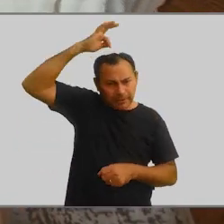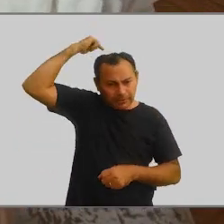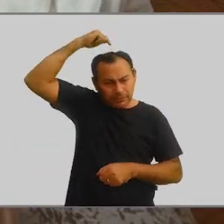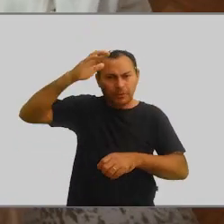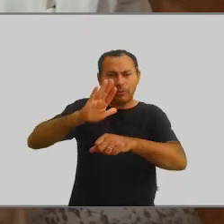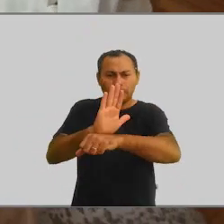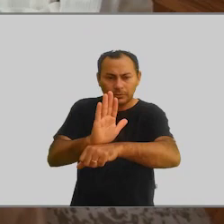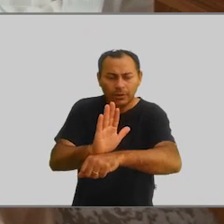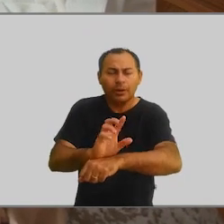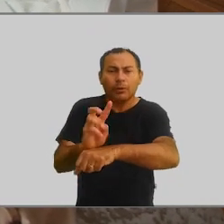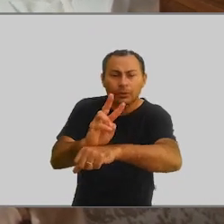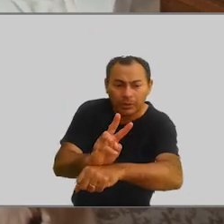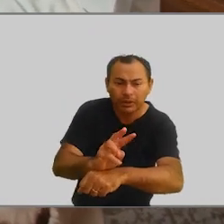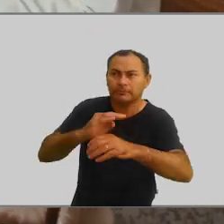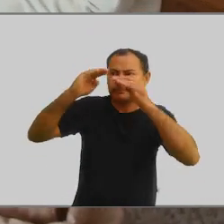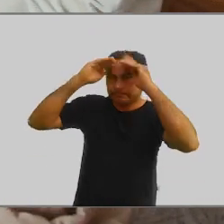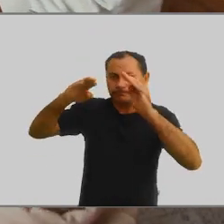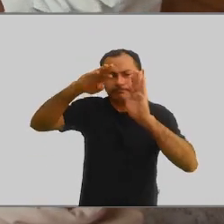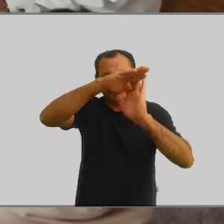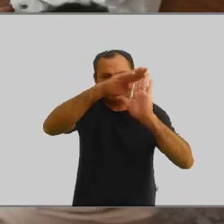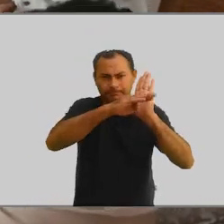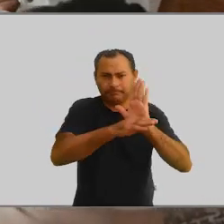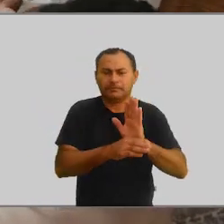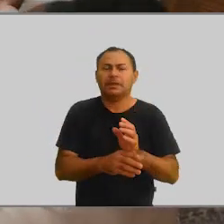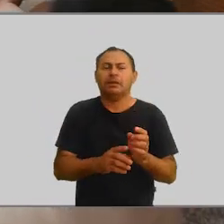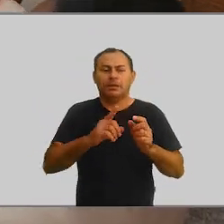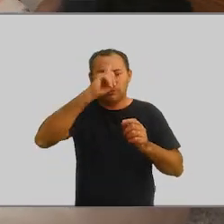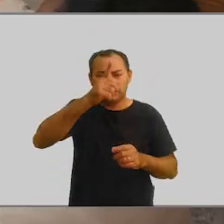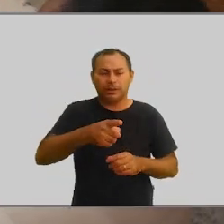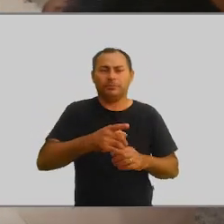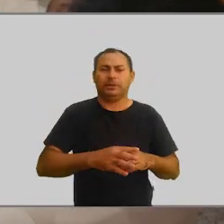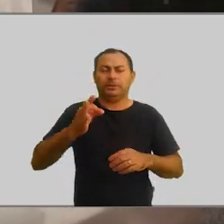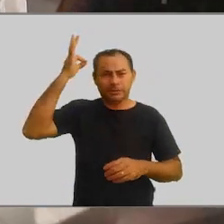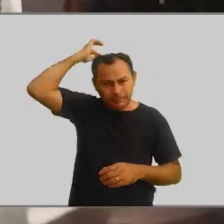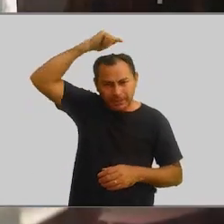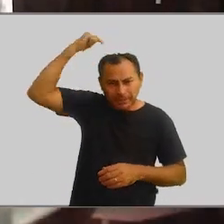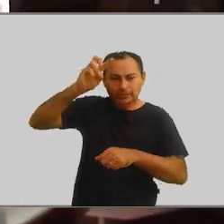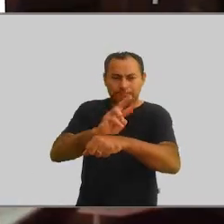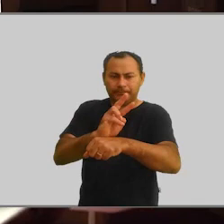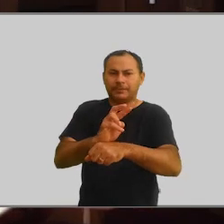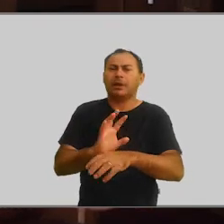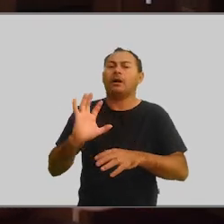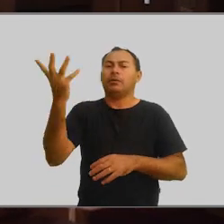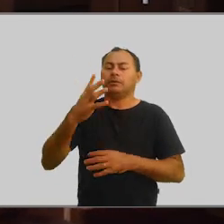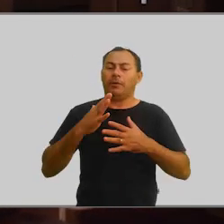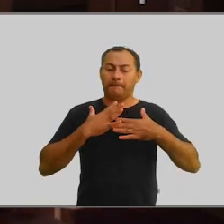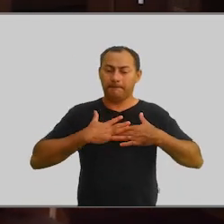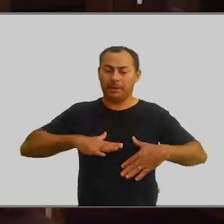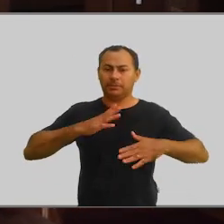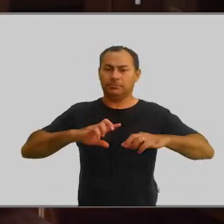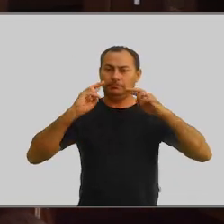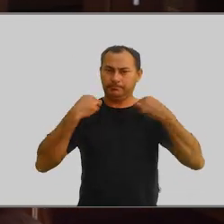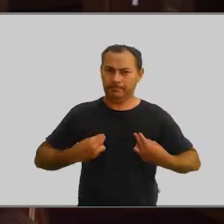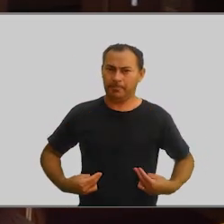pelo Espírito, para obedecermos aos mandamentos, a fim de sermos controlados pelo Espírito. Isso acontece quando somos mansos